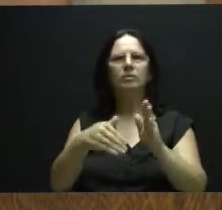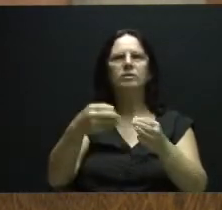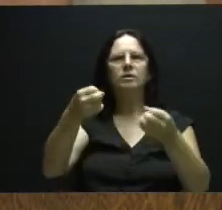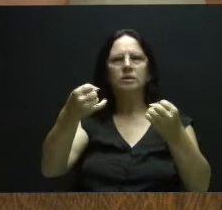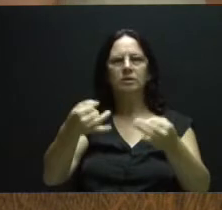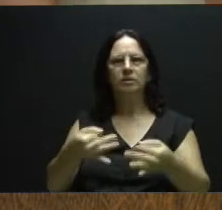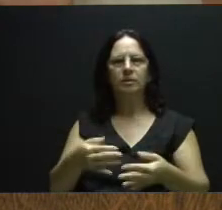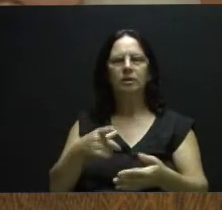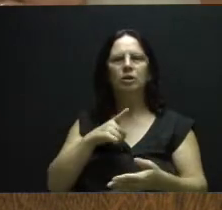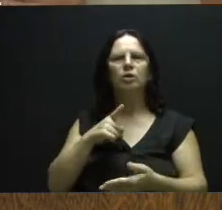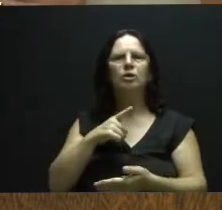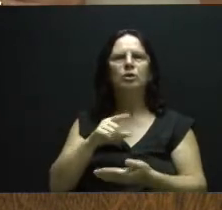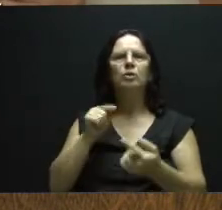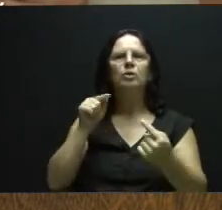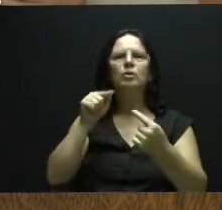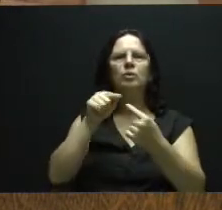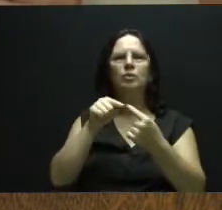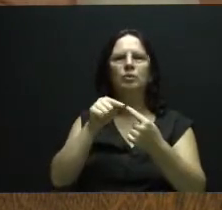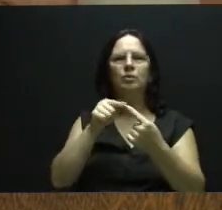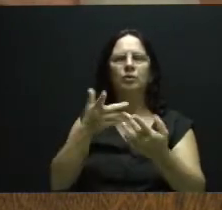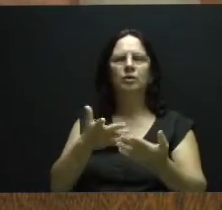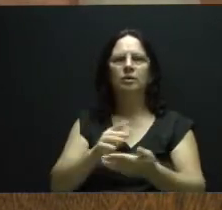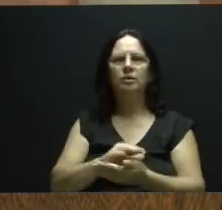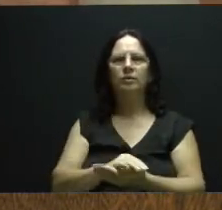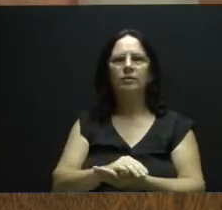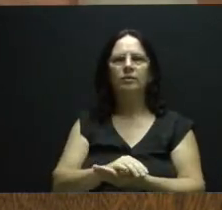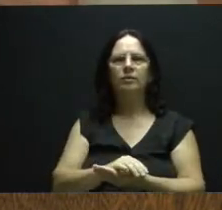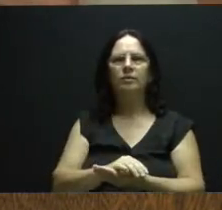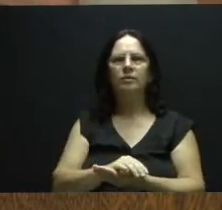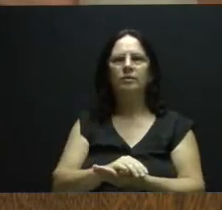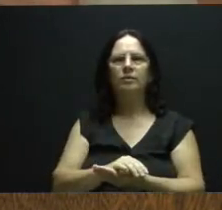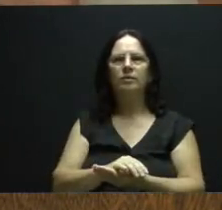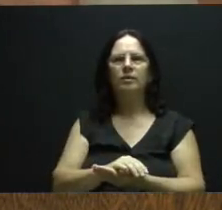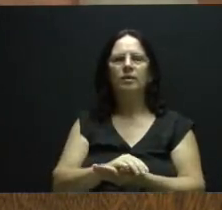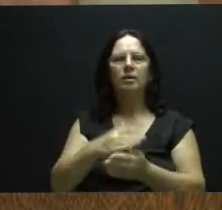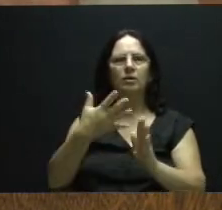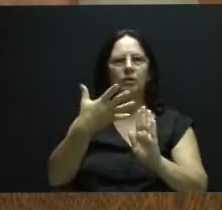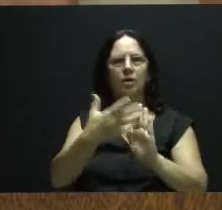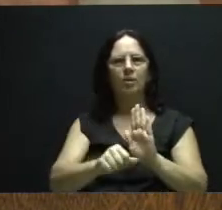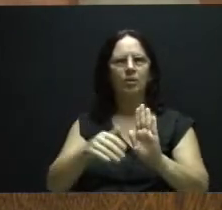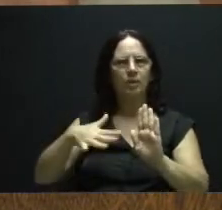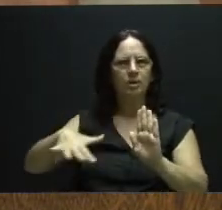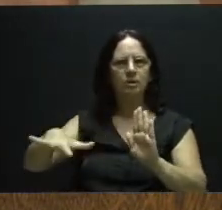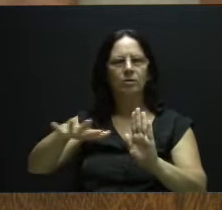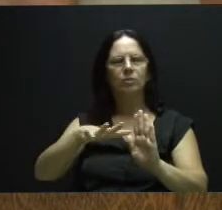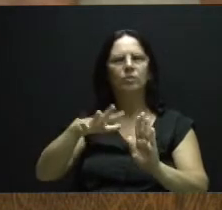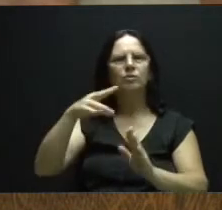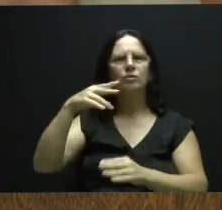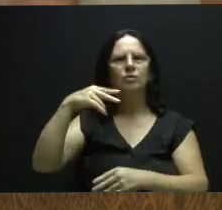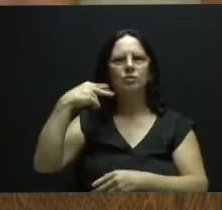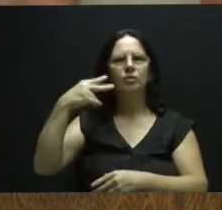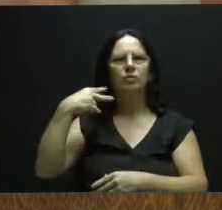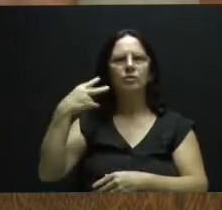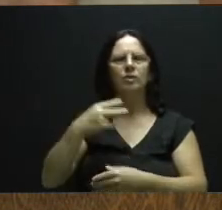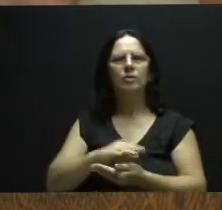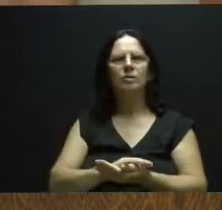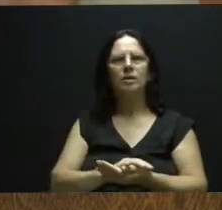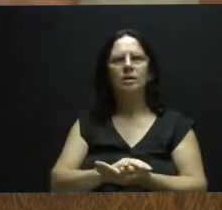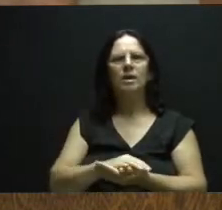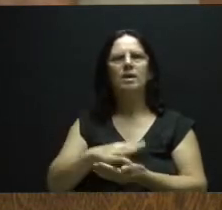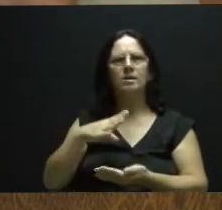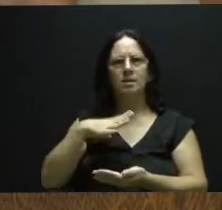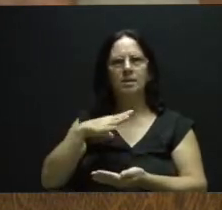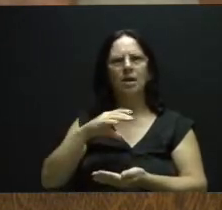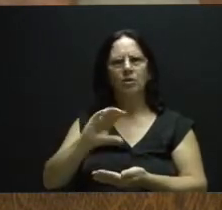onde se assevera que tem por objetivo obter a aprovação dos seres legislativo para que o município